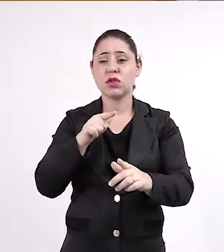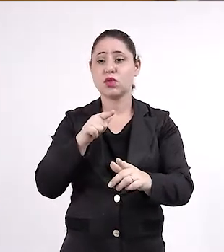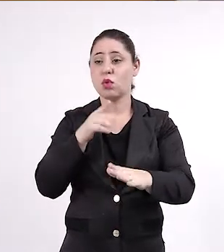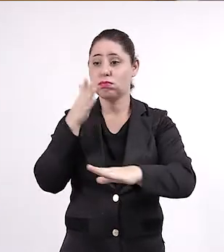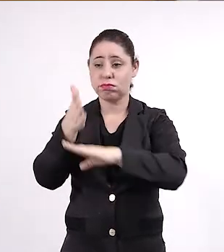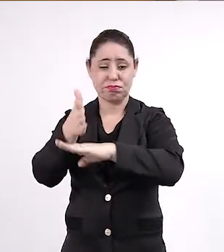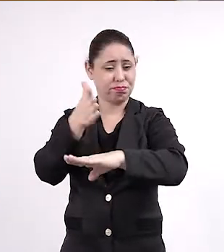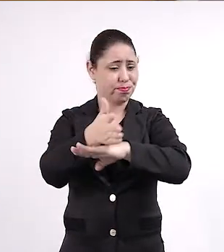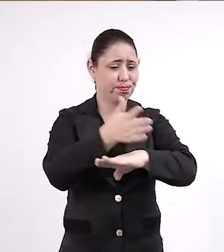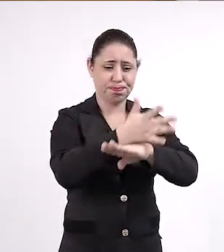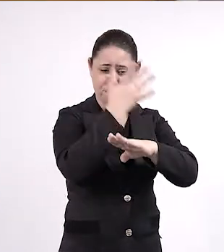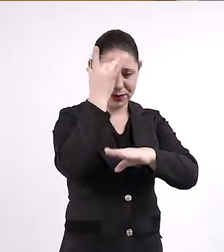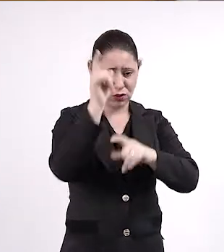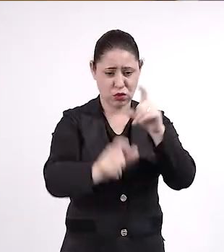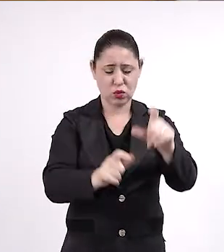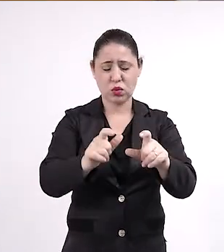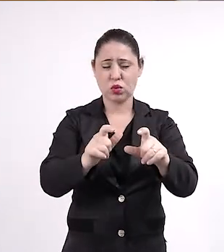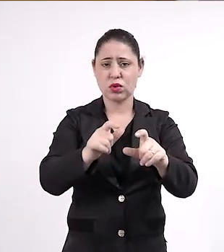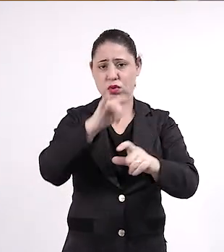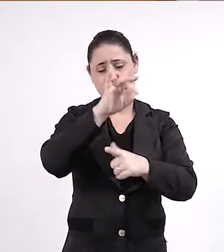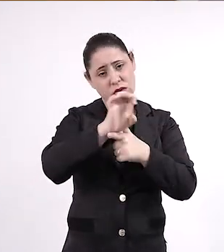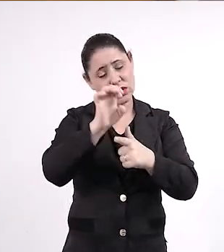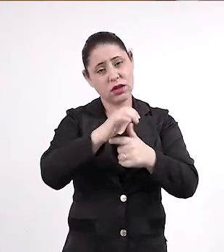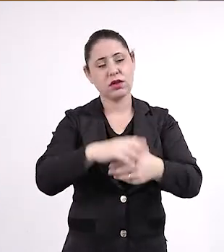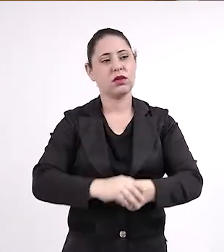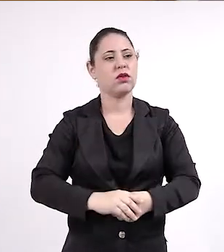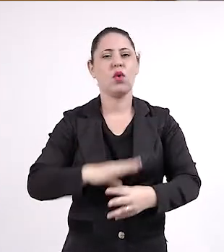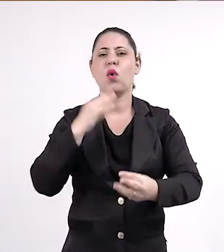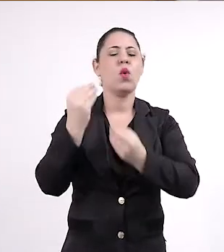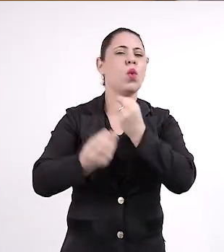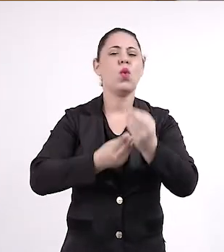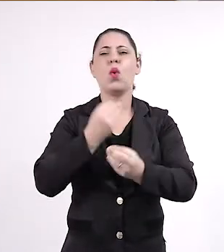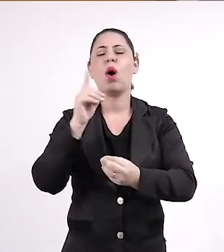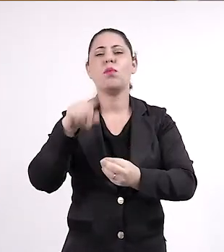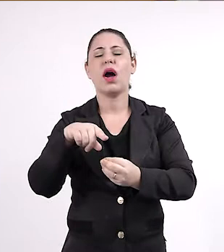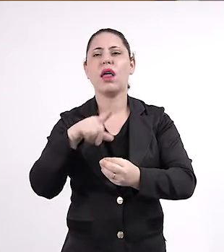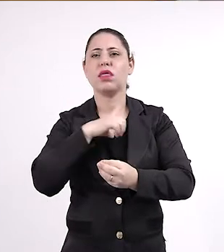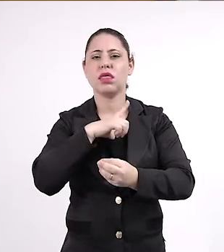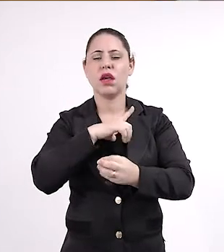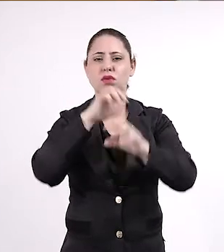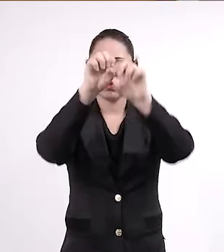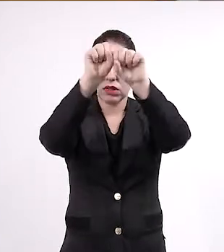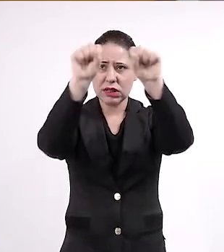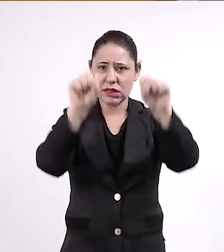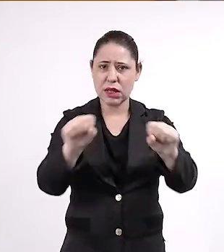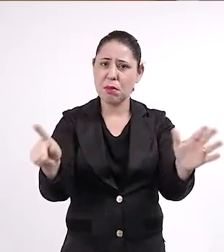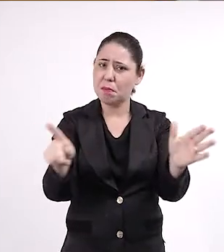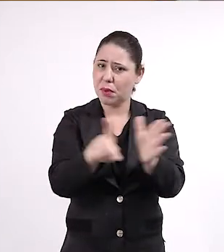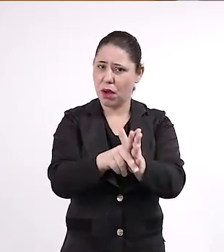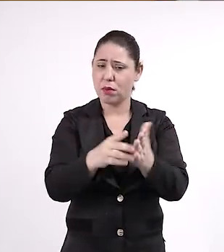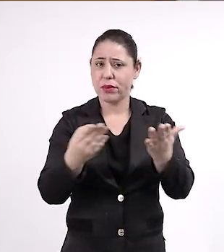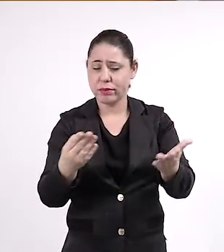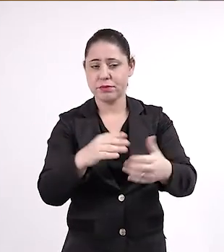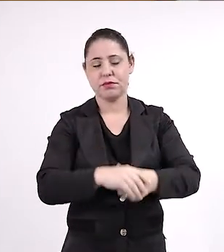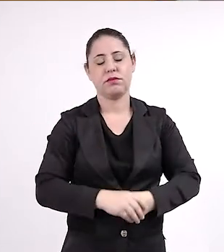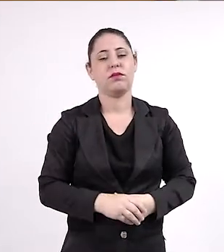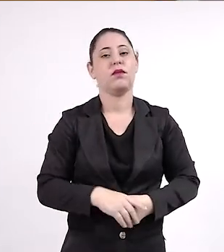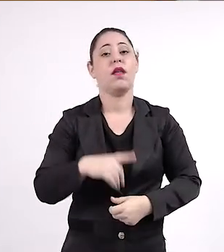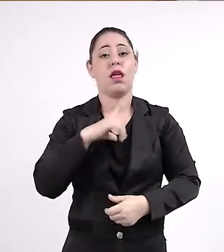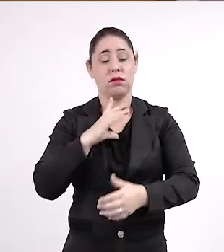as pessoas do nosso estado. E como que funciona essa modalidade remota? É uma plataforma específica, doutor?